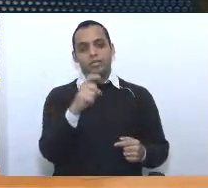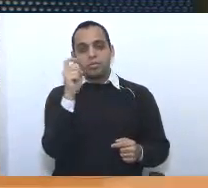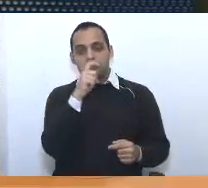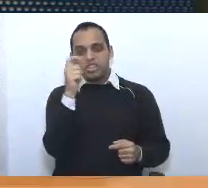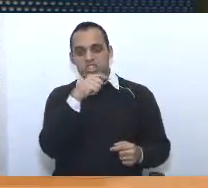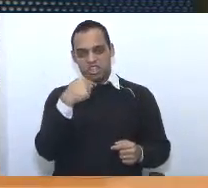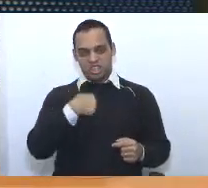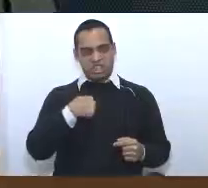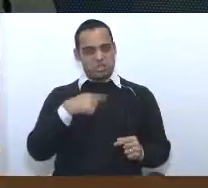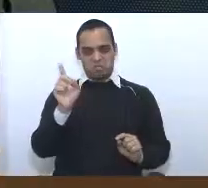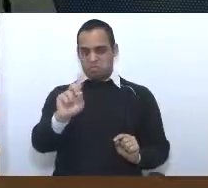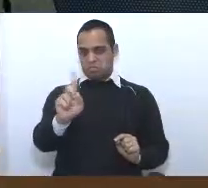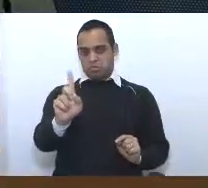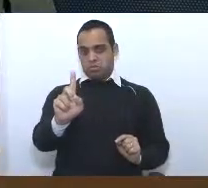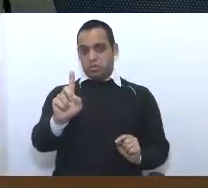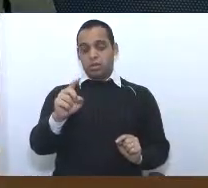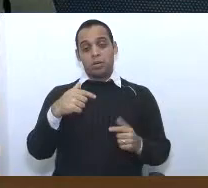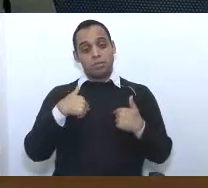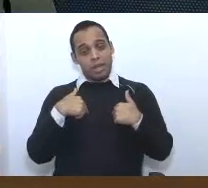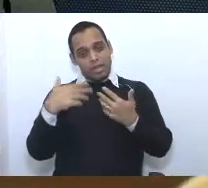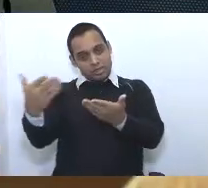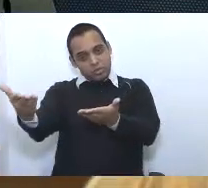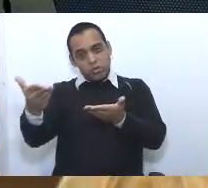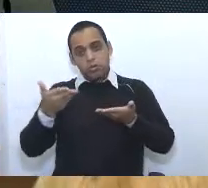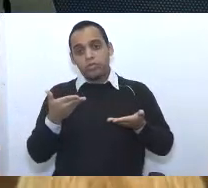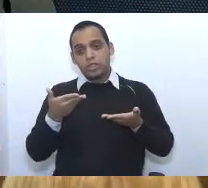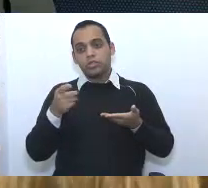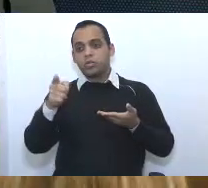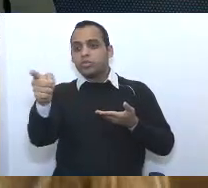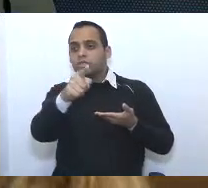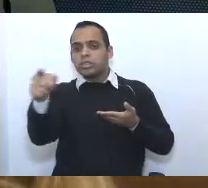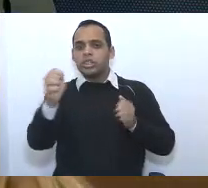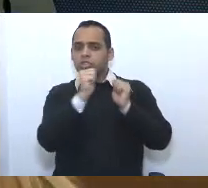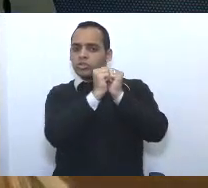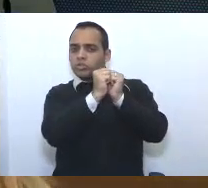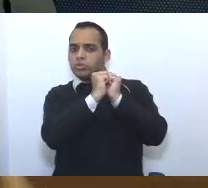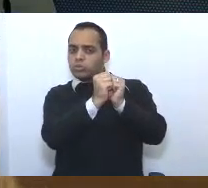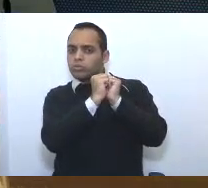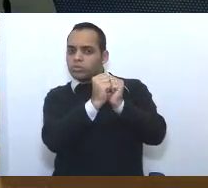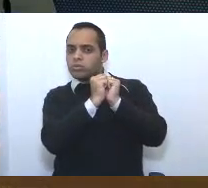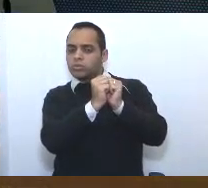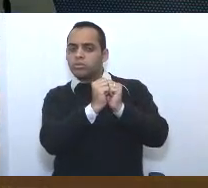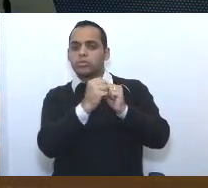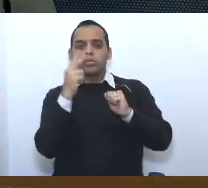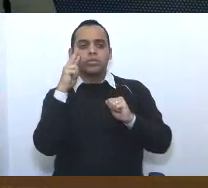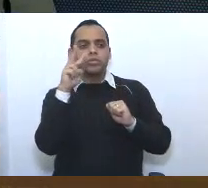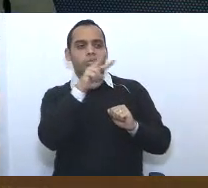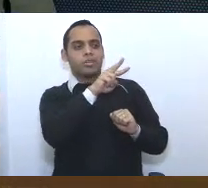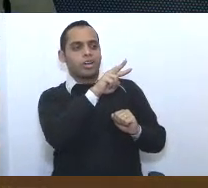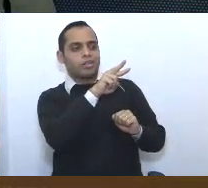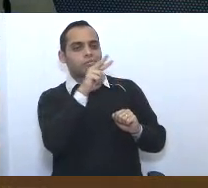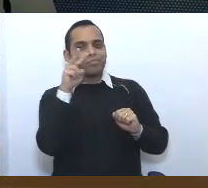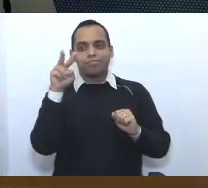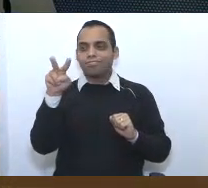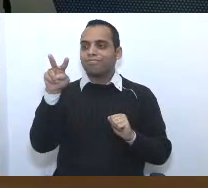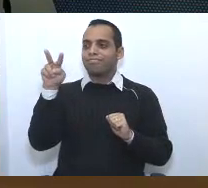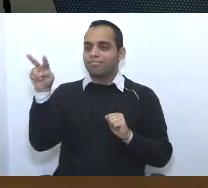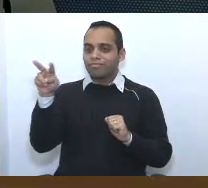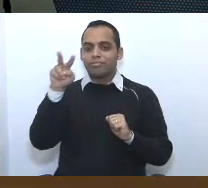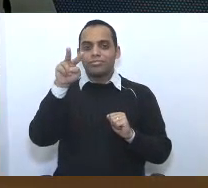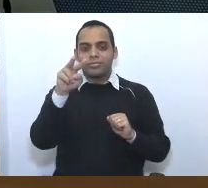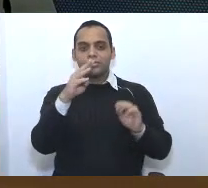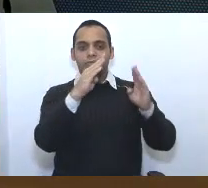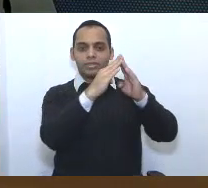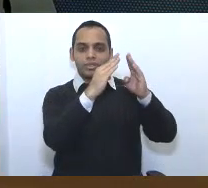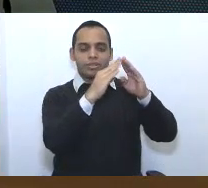parte da minha vida, mas lhe convido para, junto comigo, sentarmos no DAGE e olhar um por um de cada uma